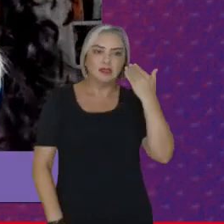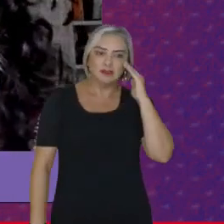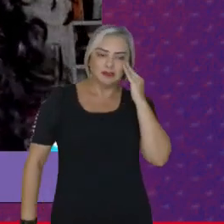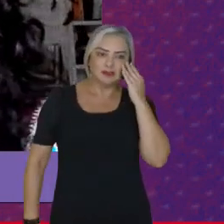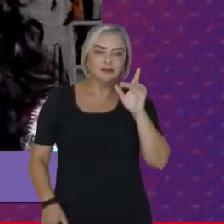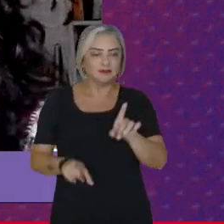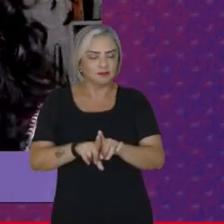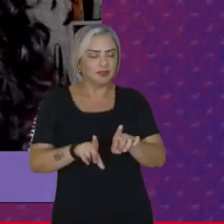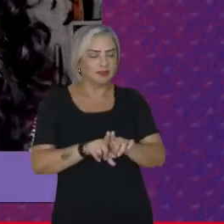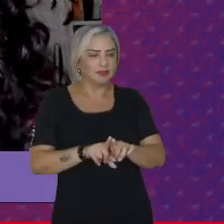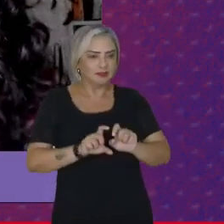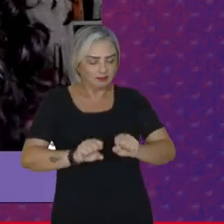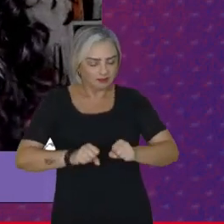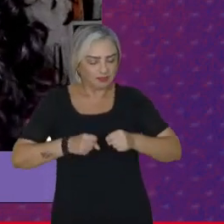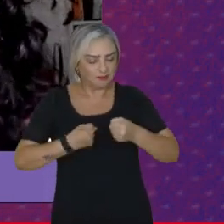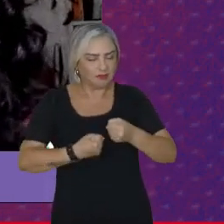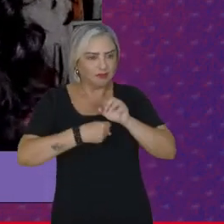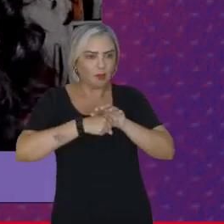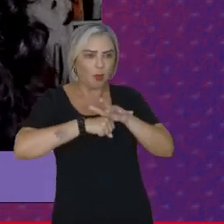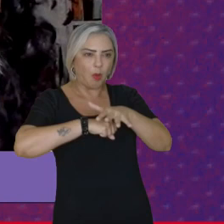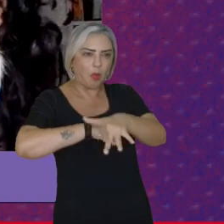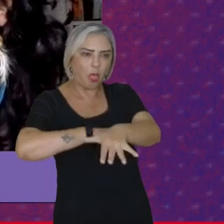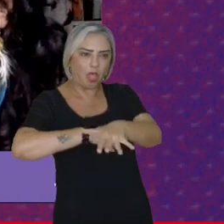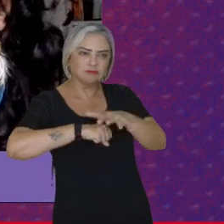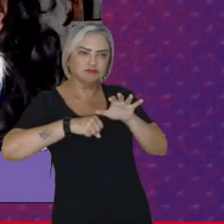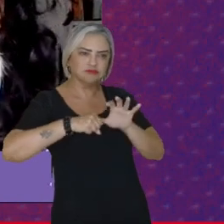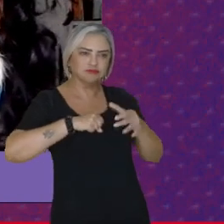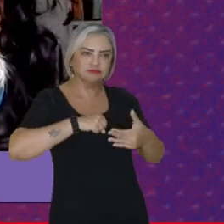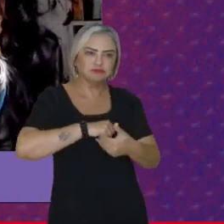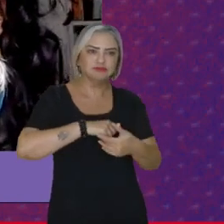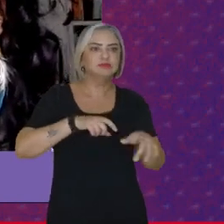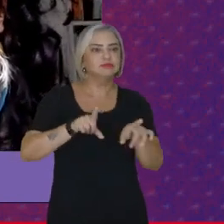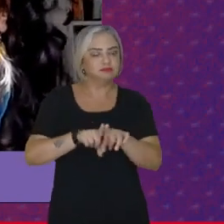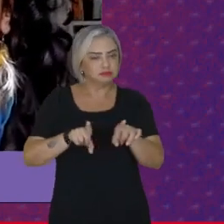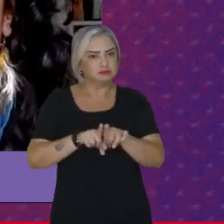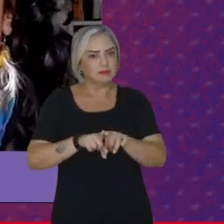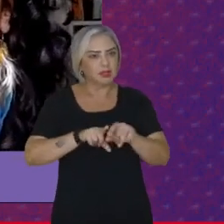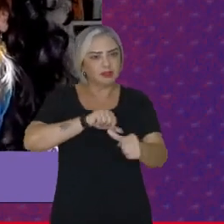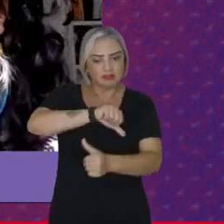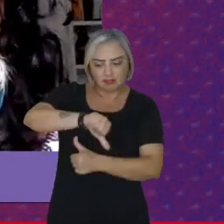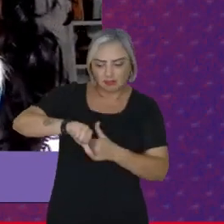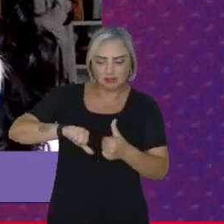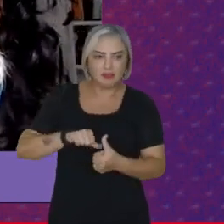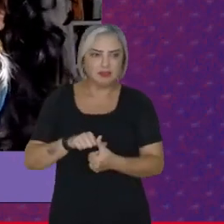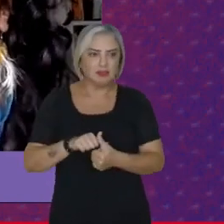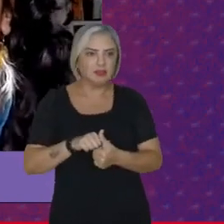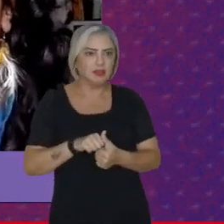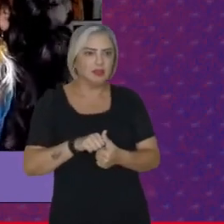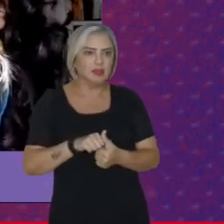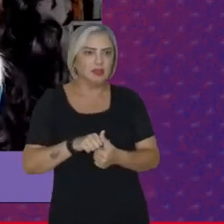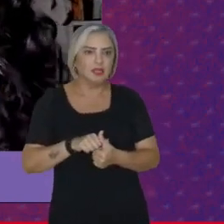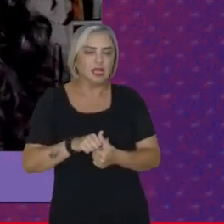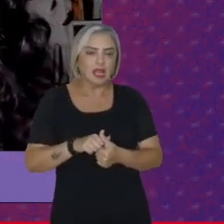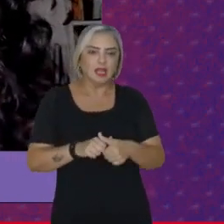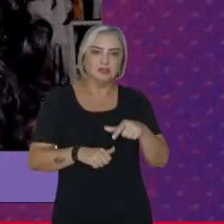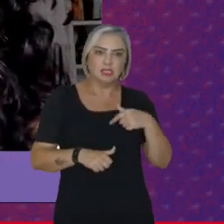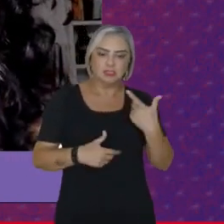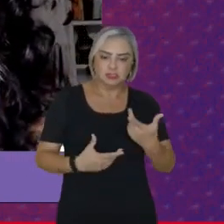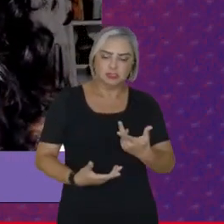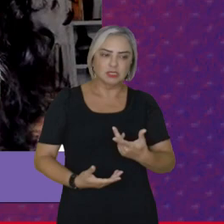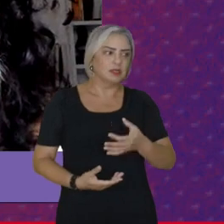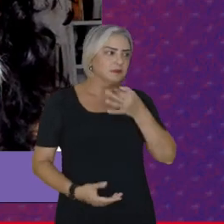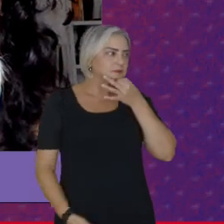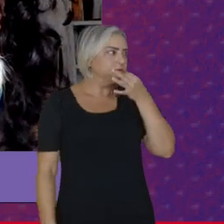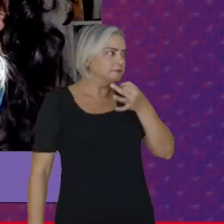que enfrentar a pandemia é também transformar esse jeito que a gente está se colocando